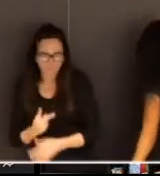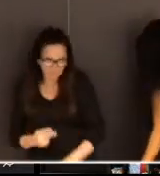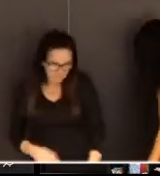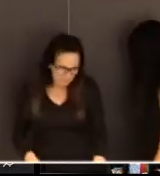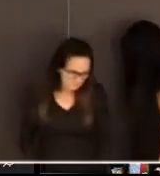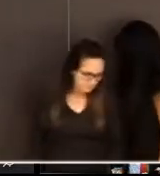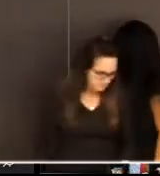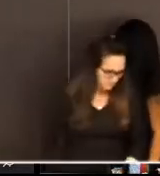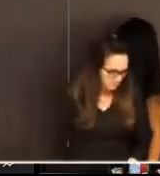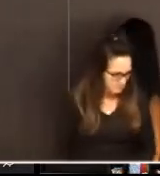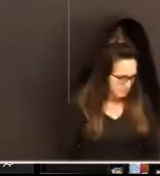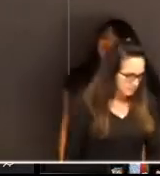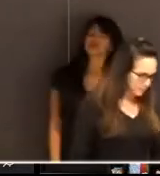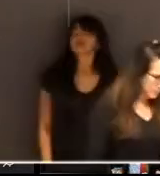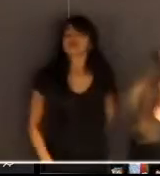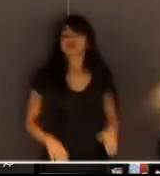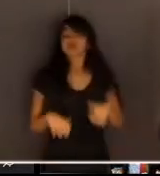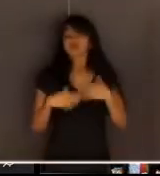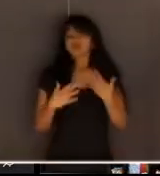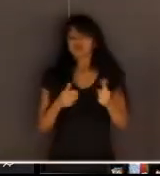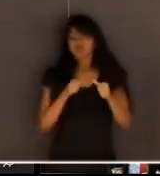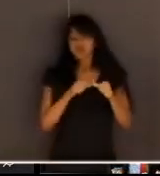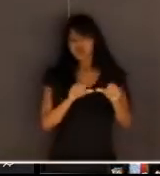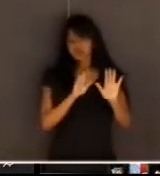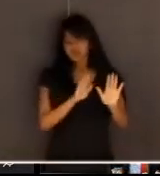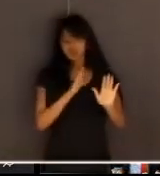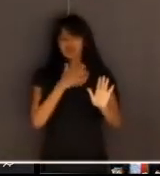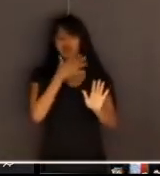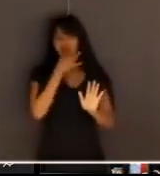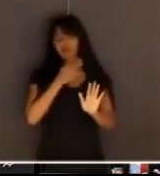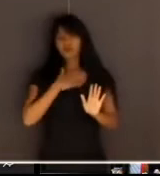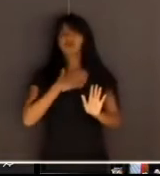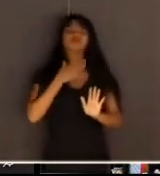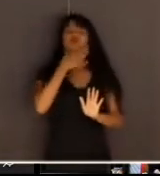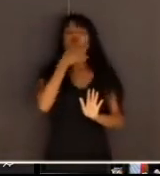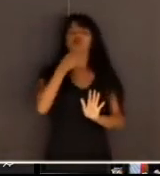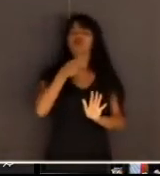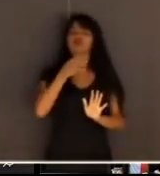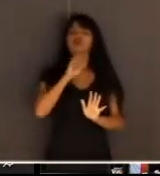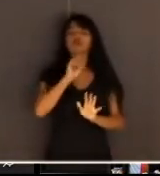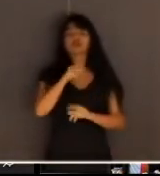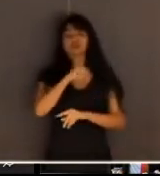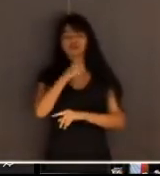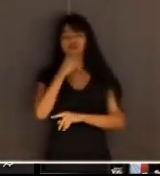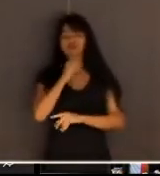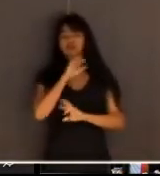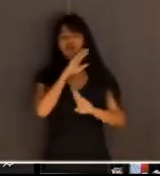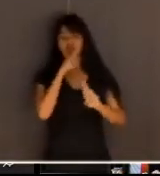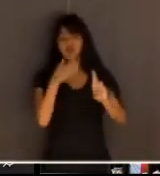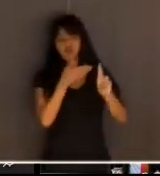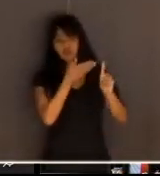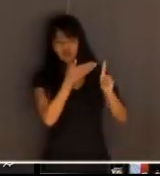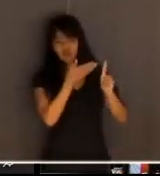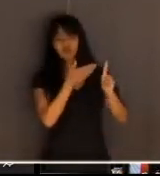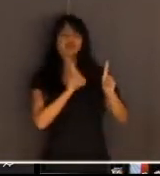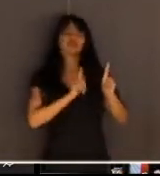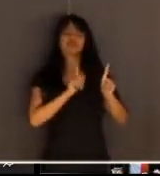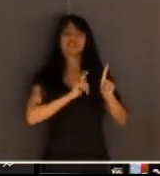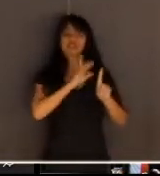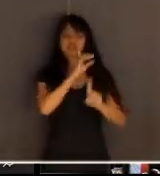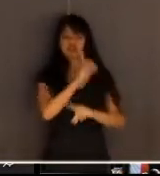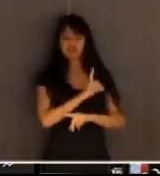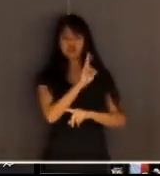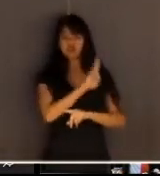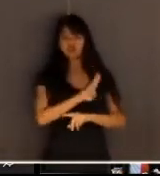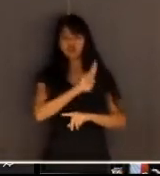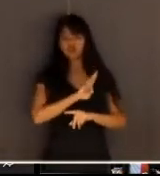do julgamento. Então fica aqui essa sugestão. Sim, o réu tem o direito de usar suas